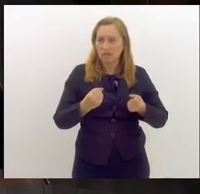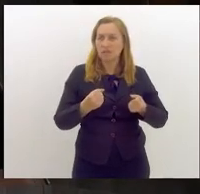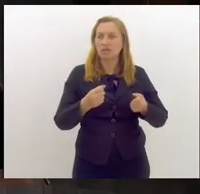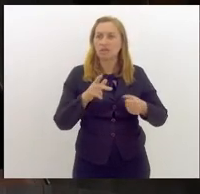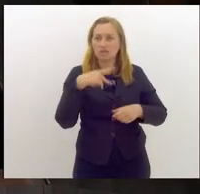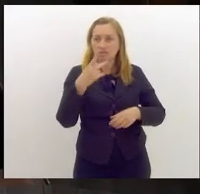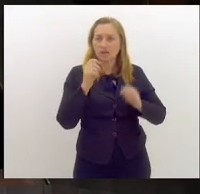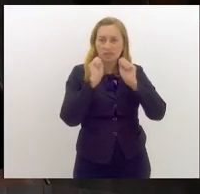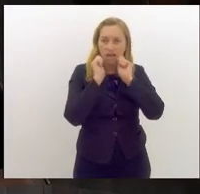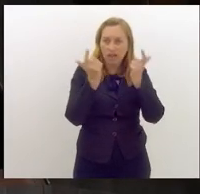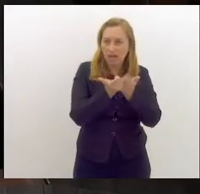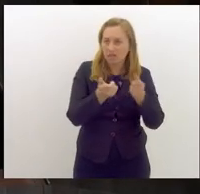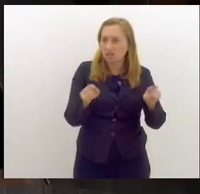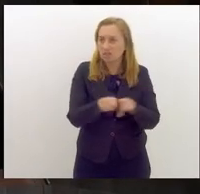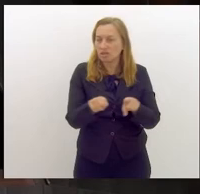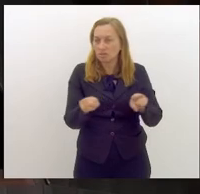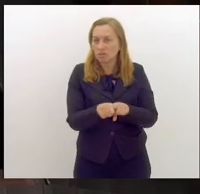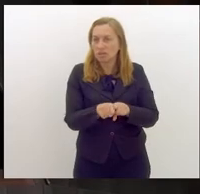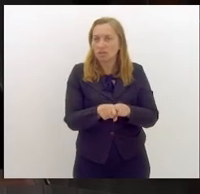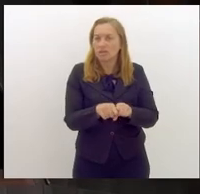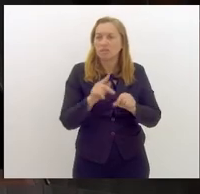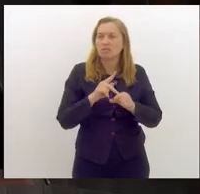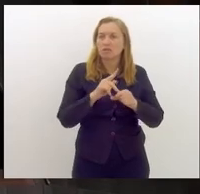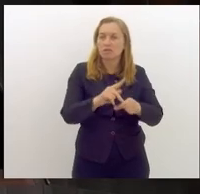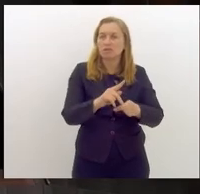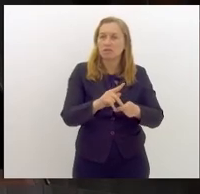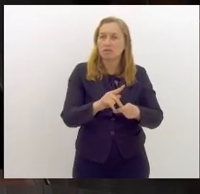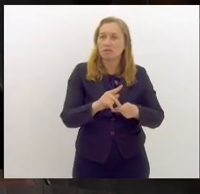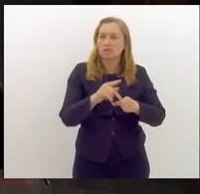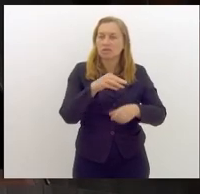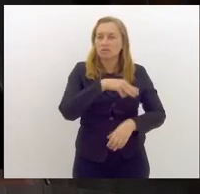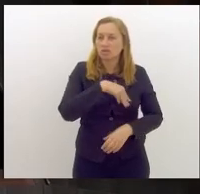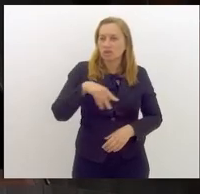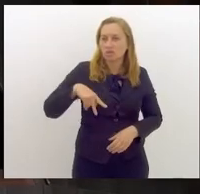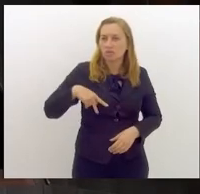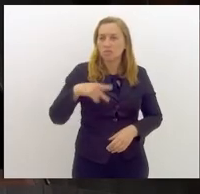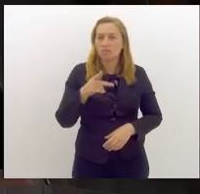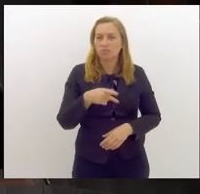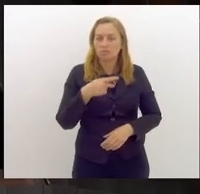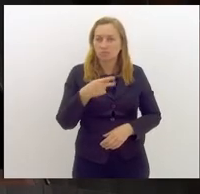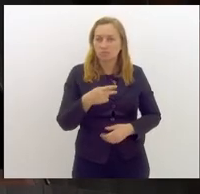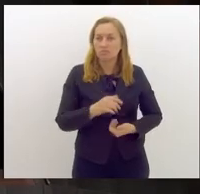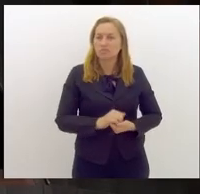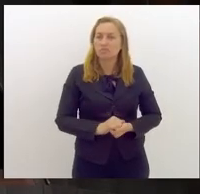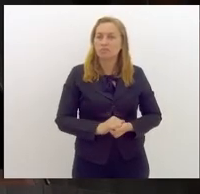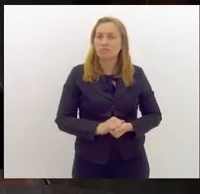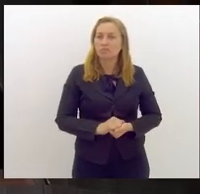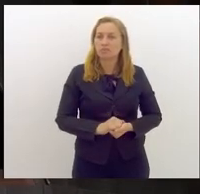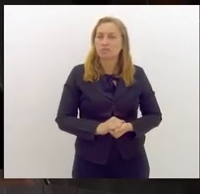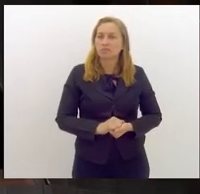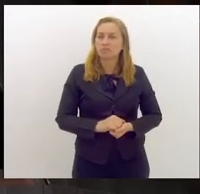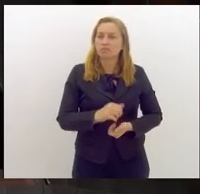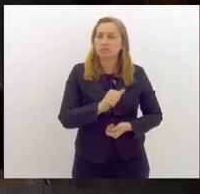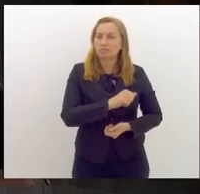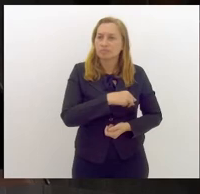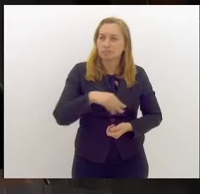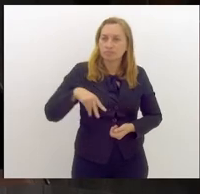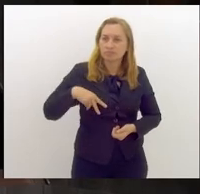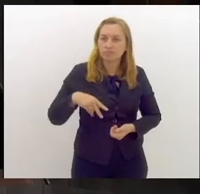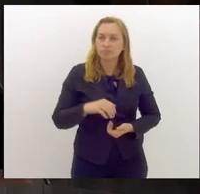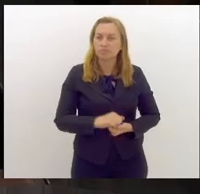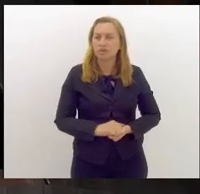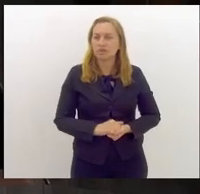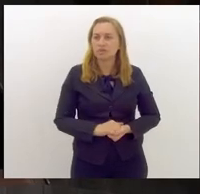alerj da procuradoria para o Ministério Público falar o Ministério Público